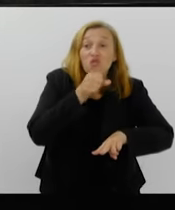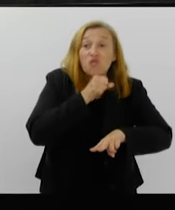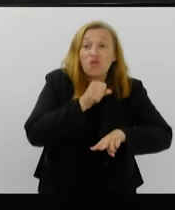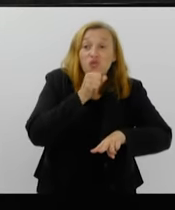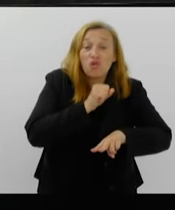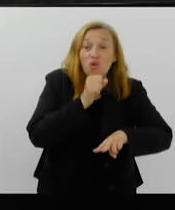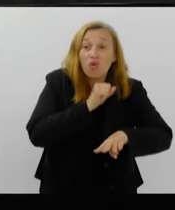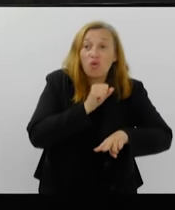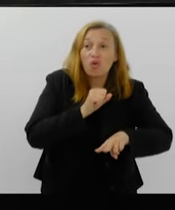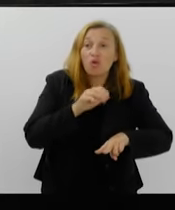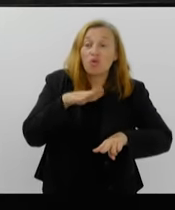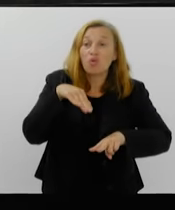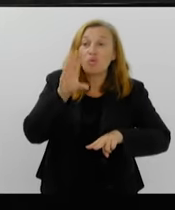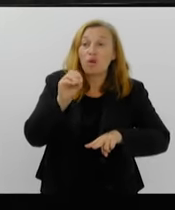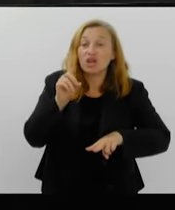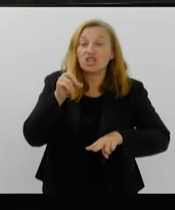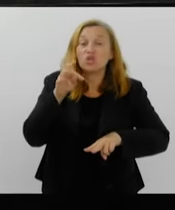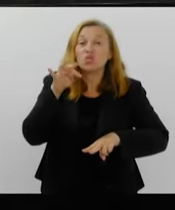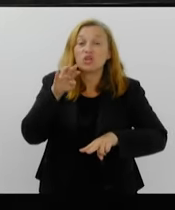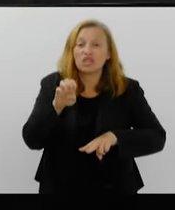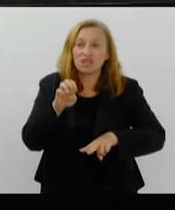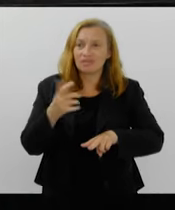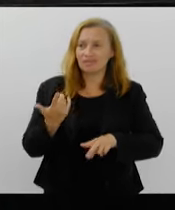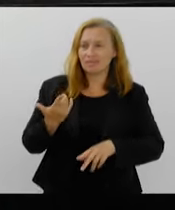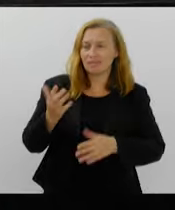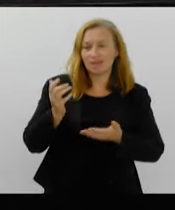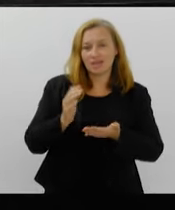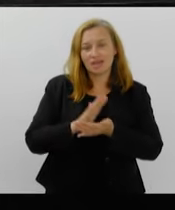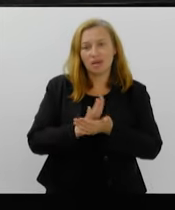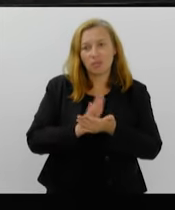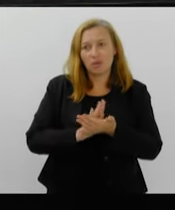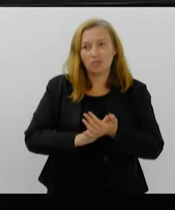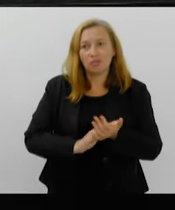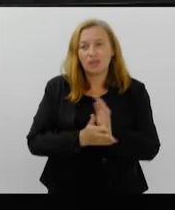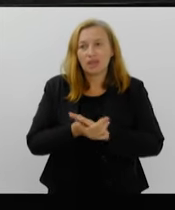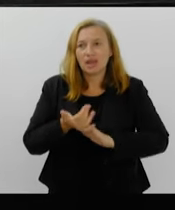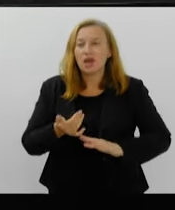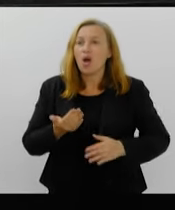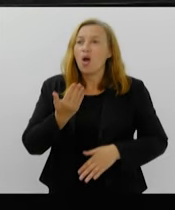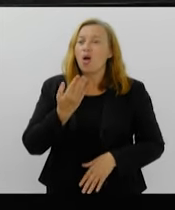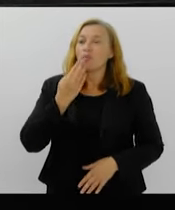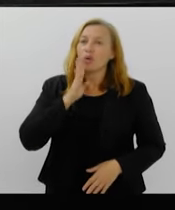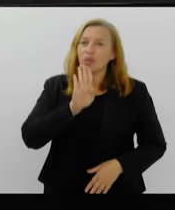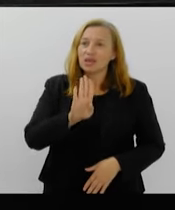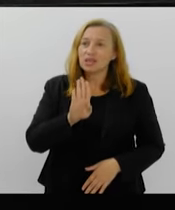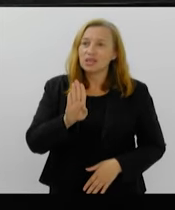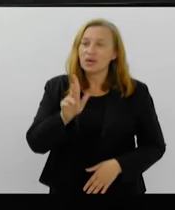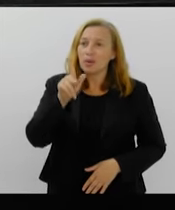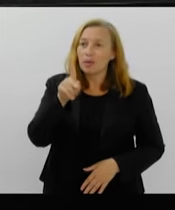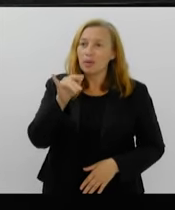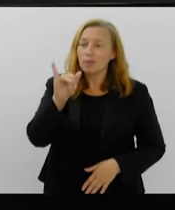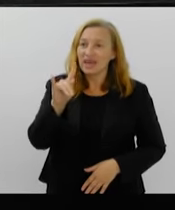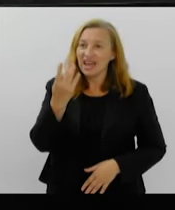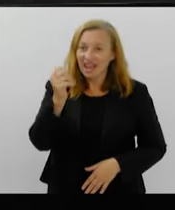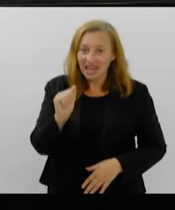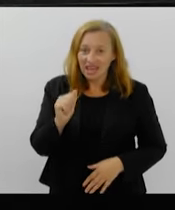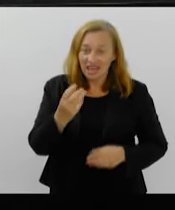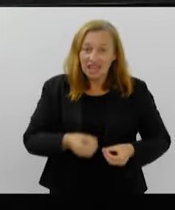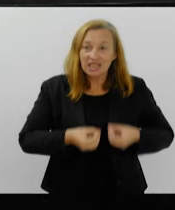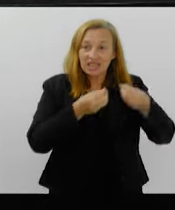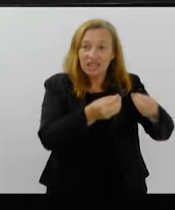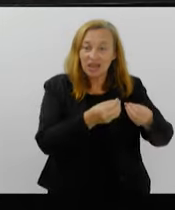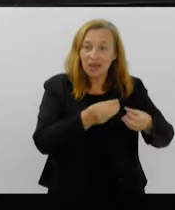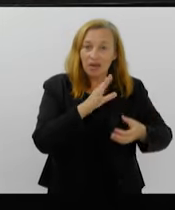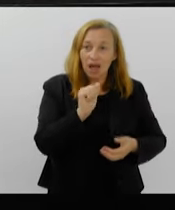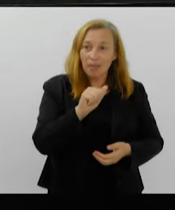na mão prometeu picanha entre abóbora entregou